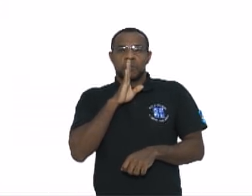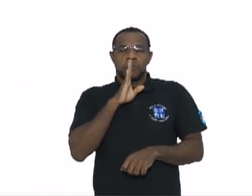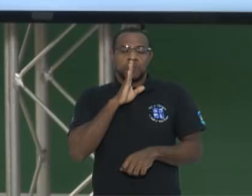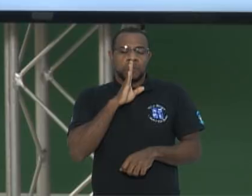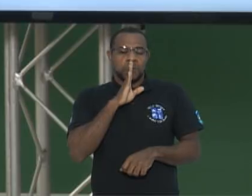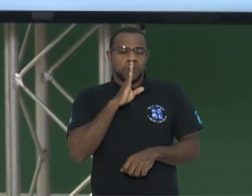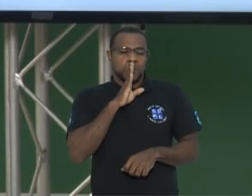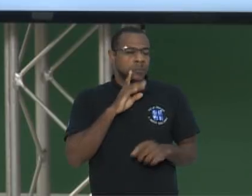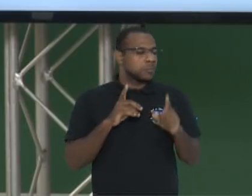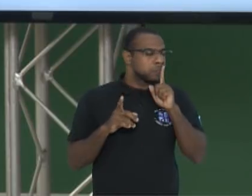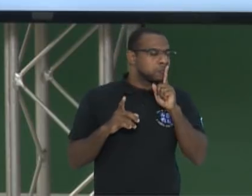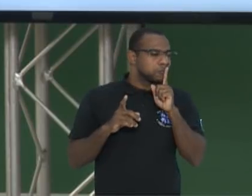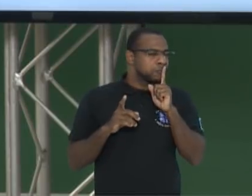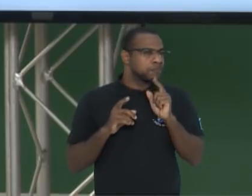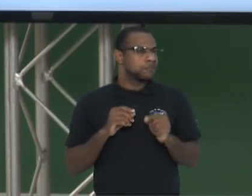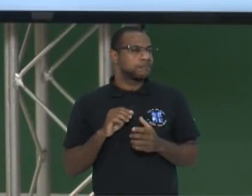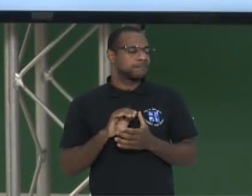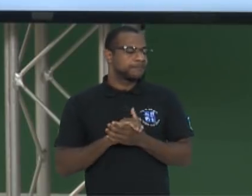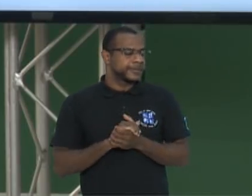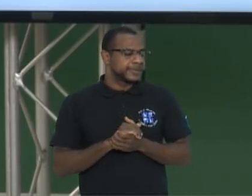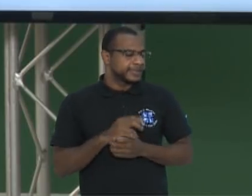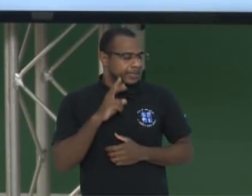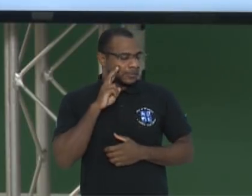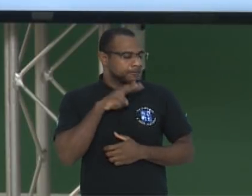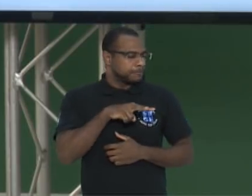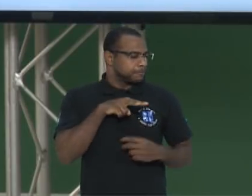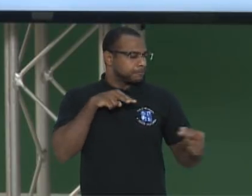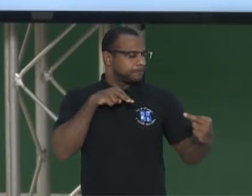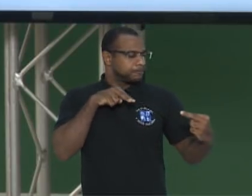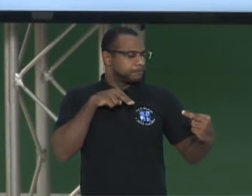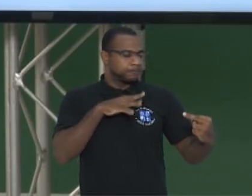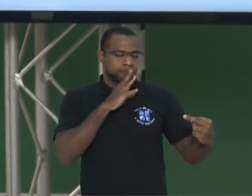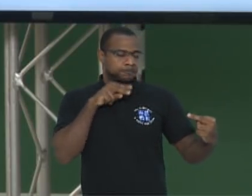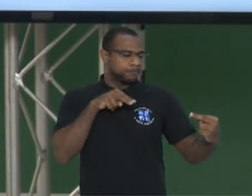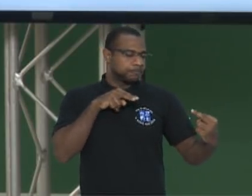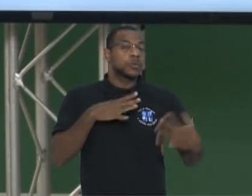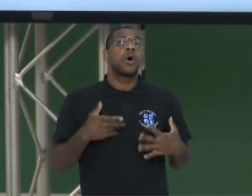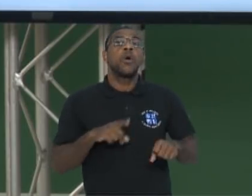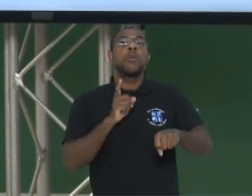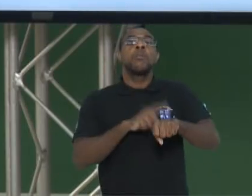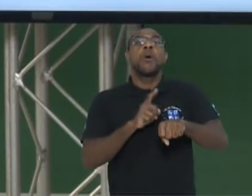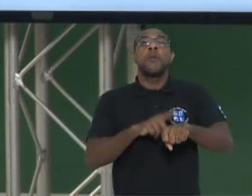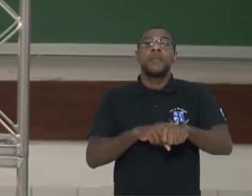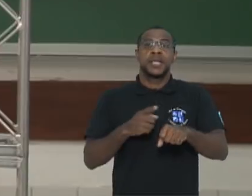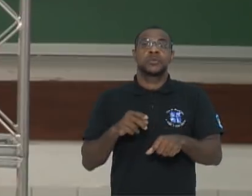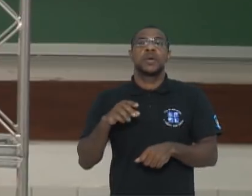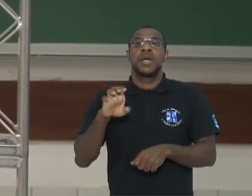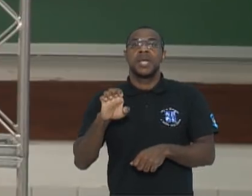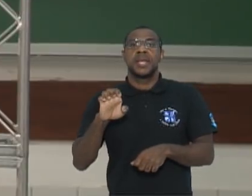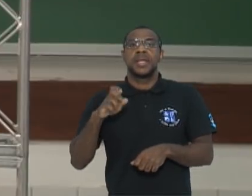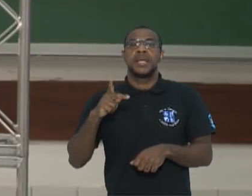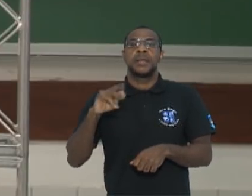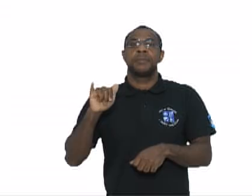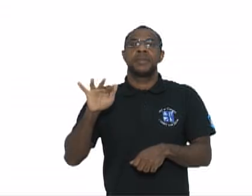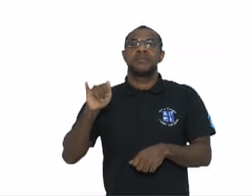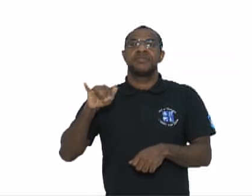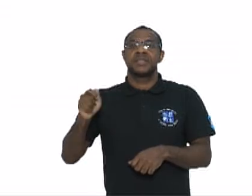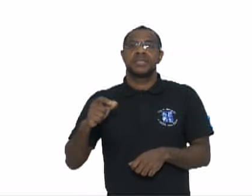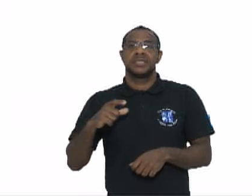pediam. Então, se fosse para sintetizar numa frase, qual que é o momento de maior epifania desse fragmento? Um tempo para vocês pensarem.